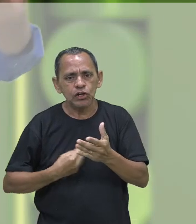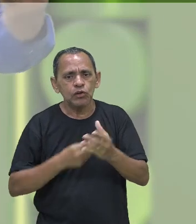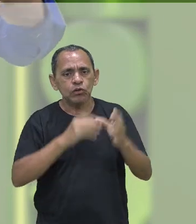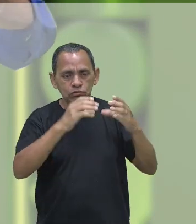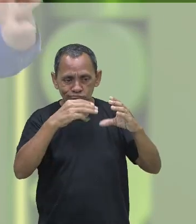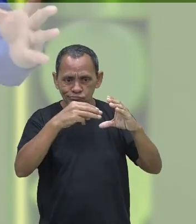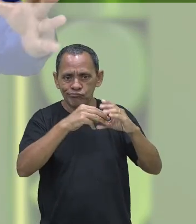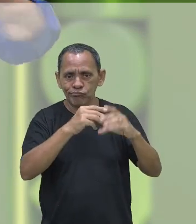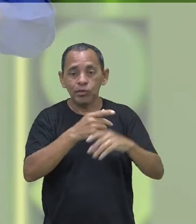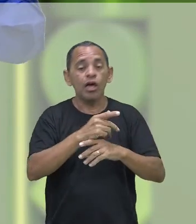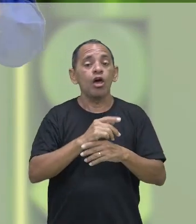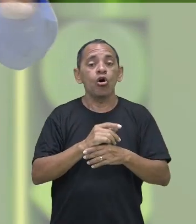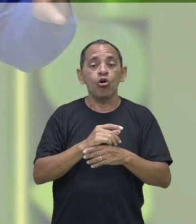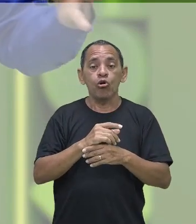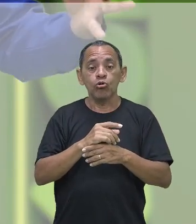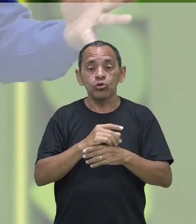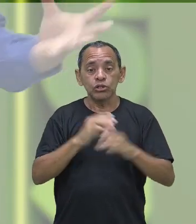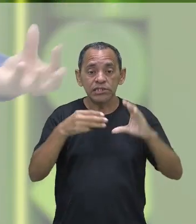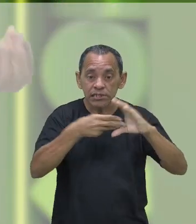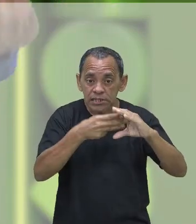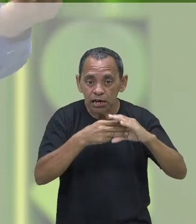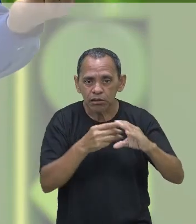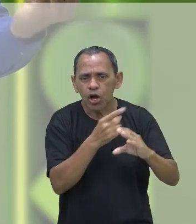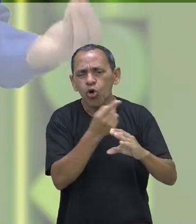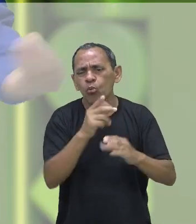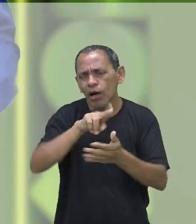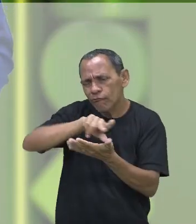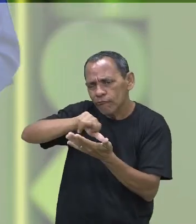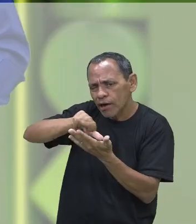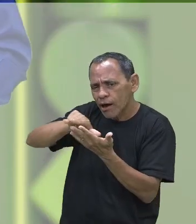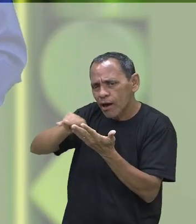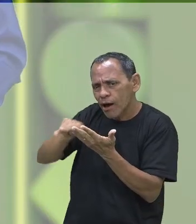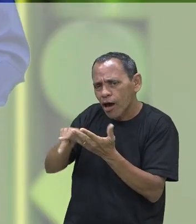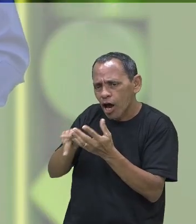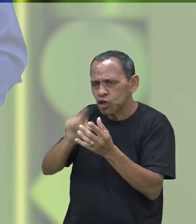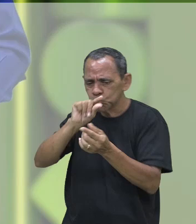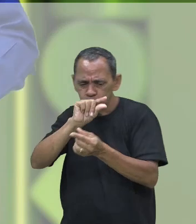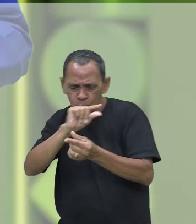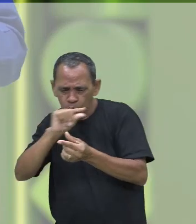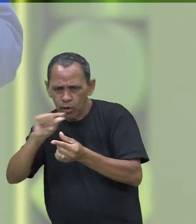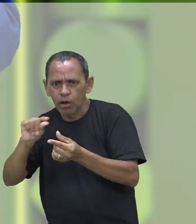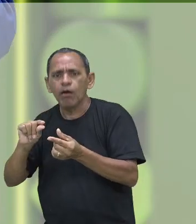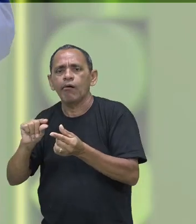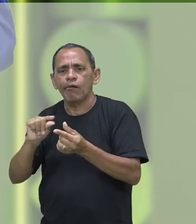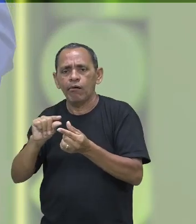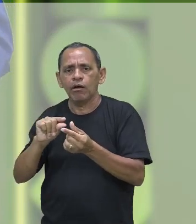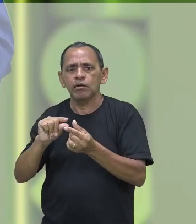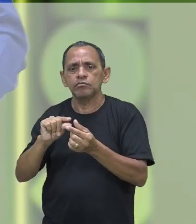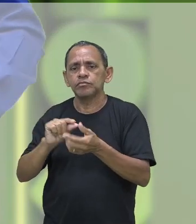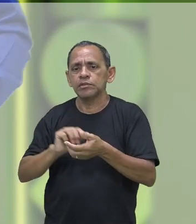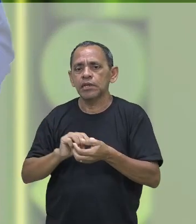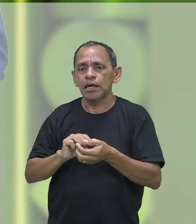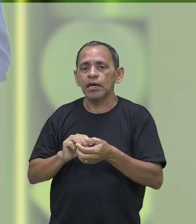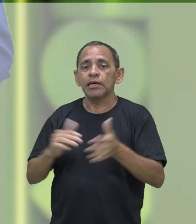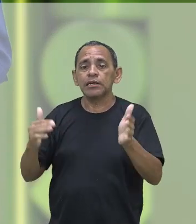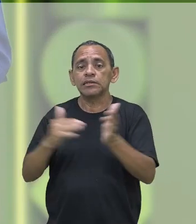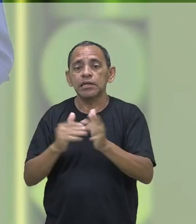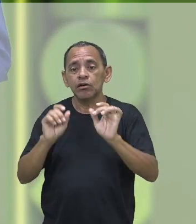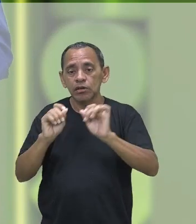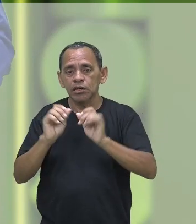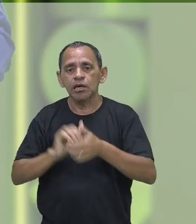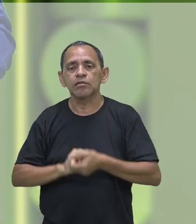protozoários, enfim, todos esses seres microscópicos unicelulares, até aqueles seres